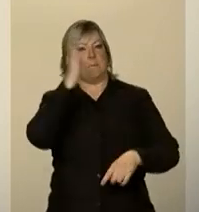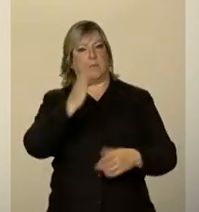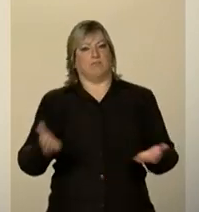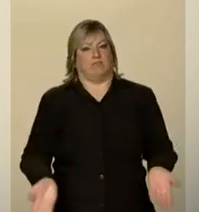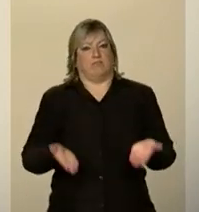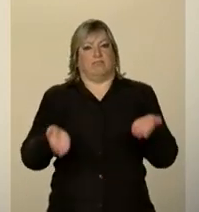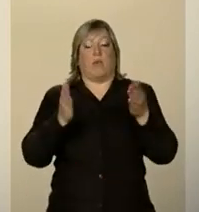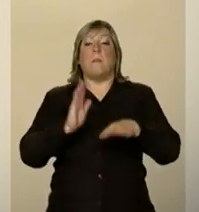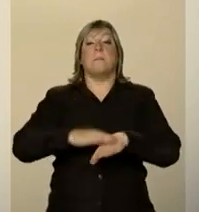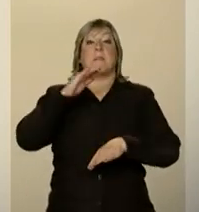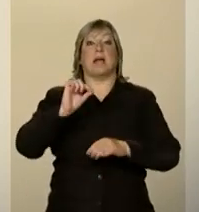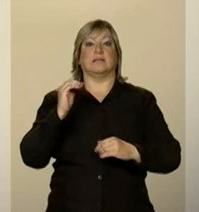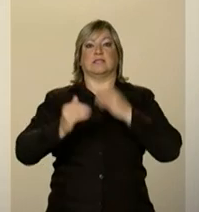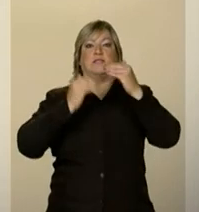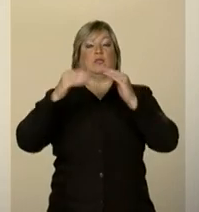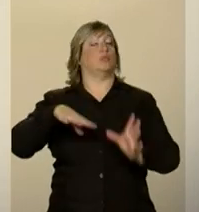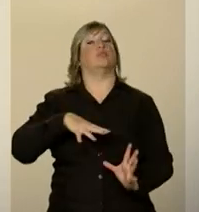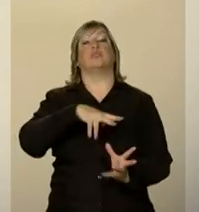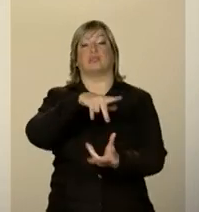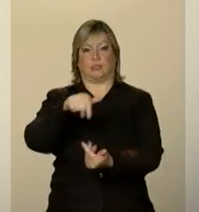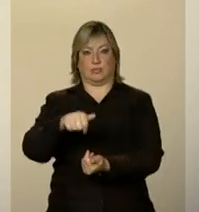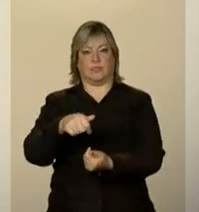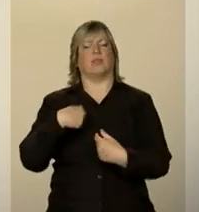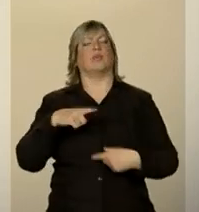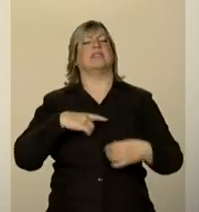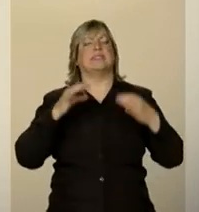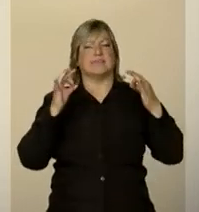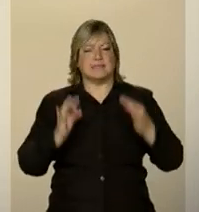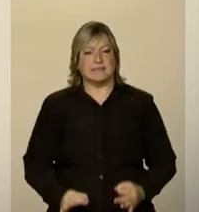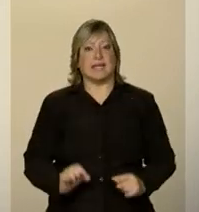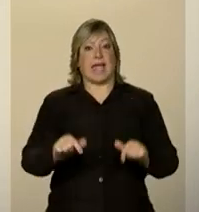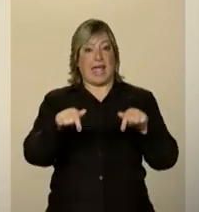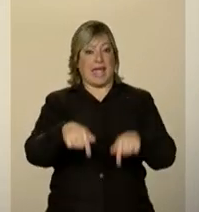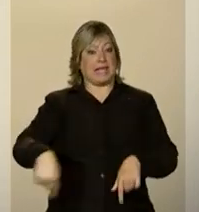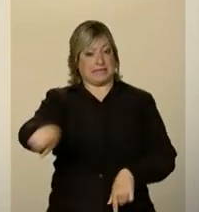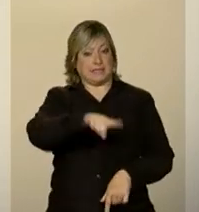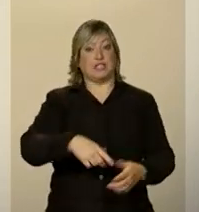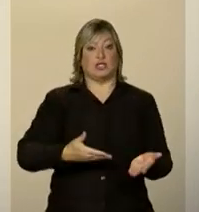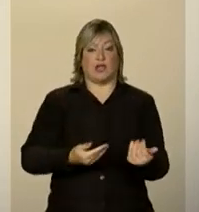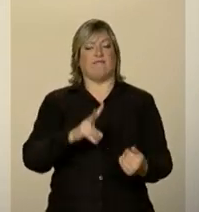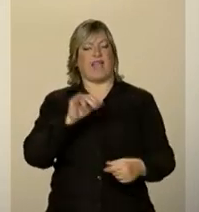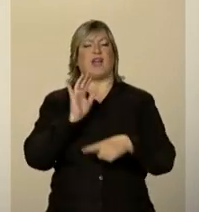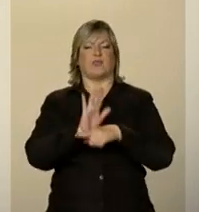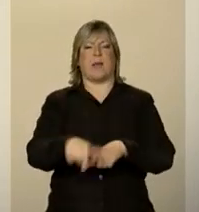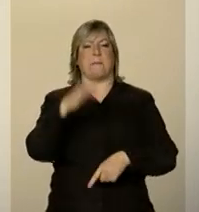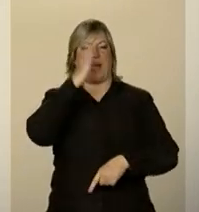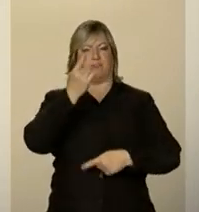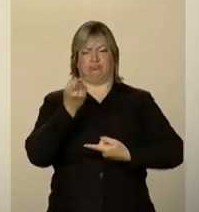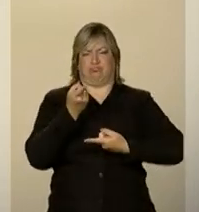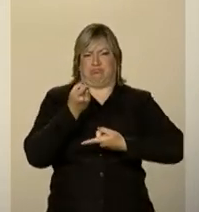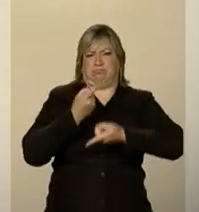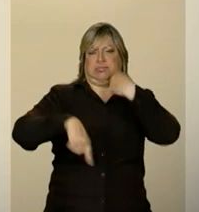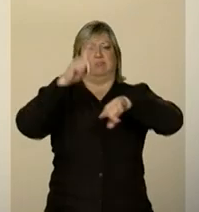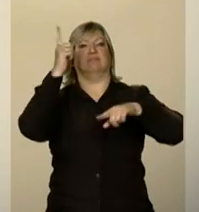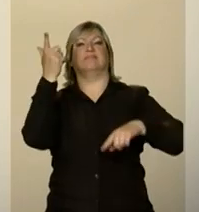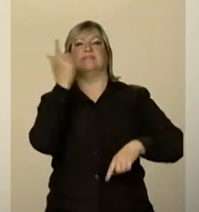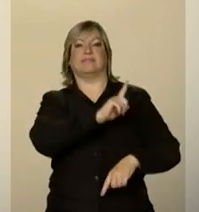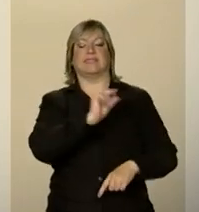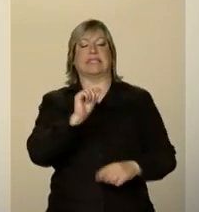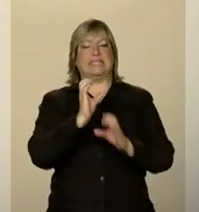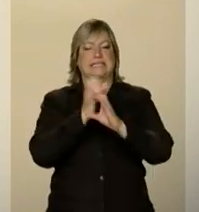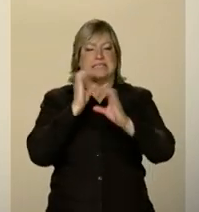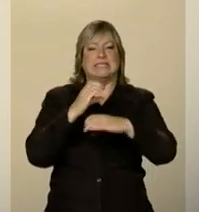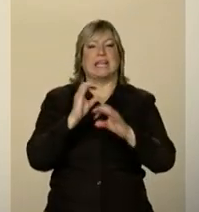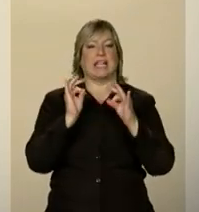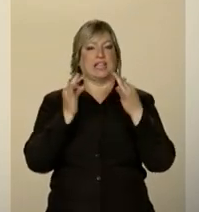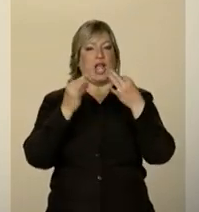para Os mais desenvolvidos do mundo tenho certeza de que esses jovens vão ajudar o Brasil a dar um salto em